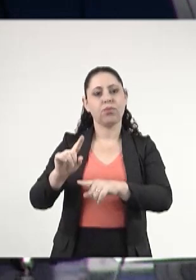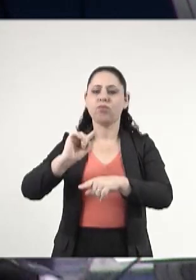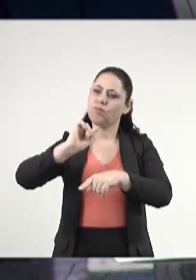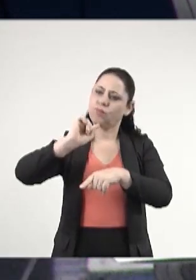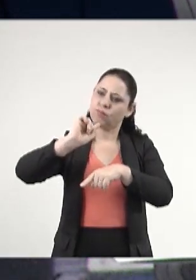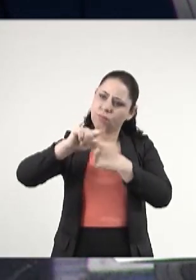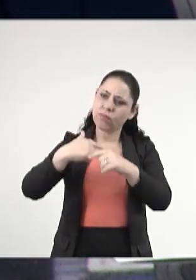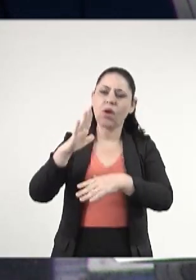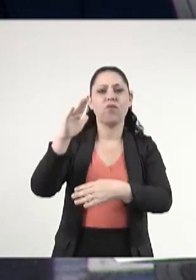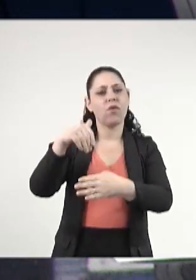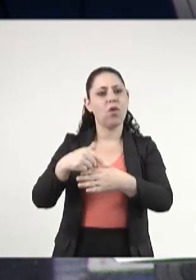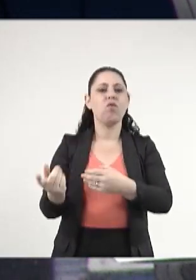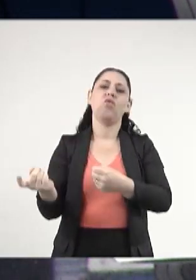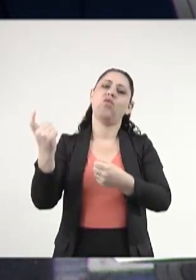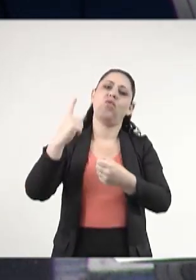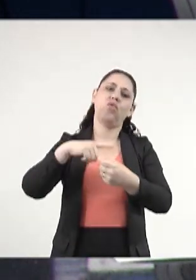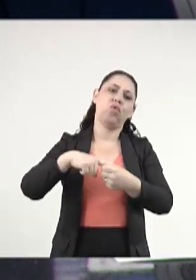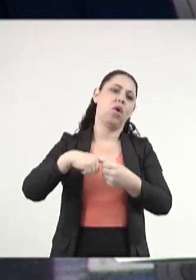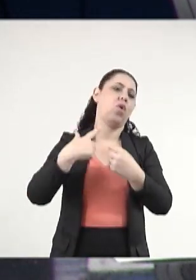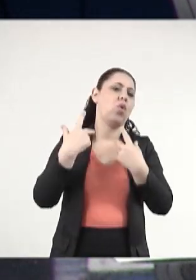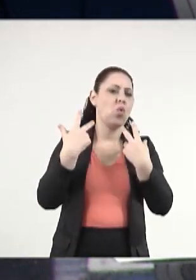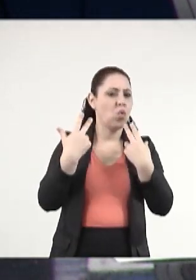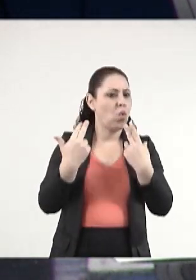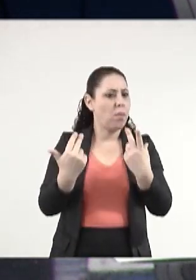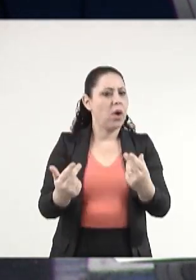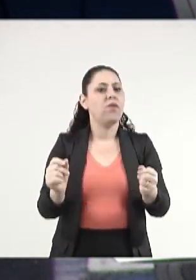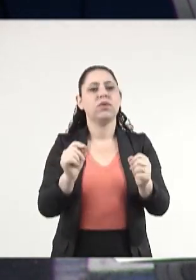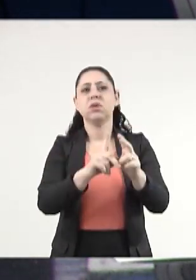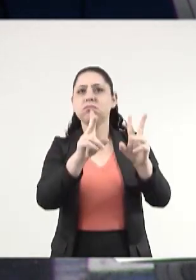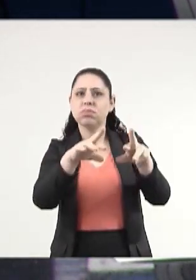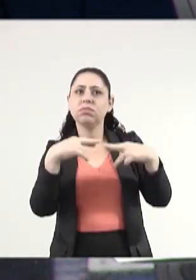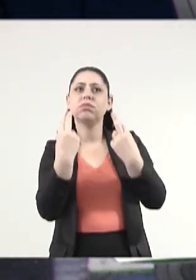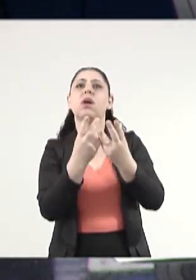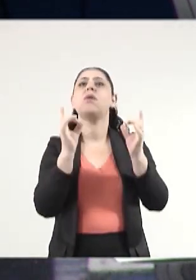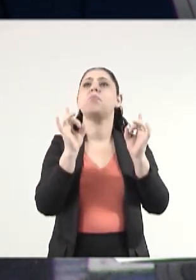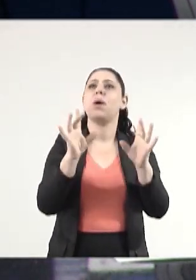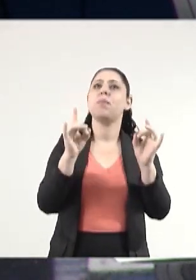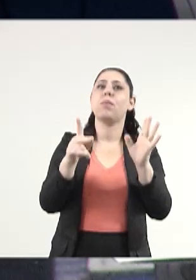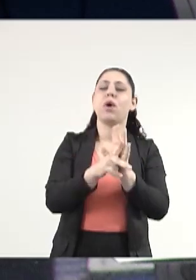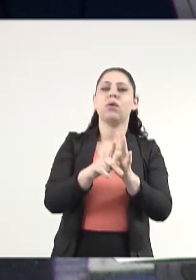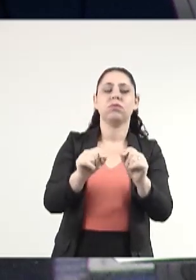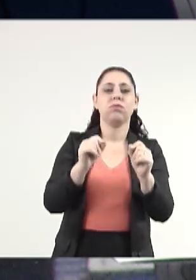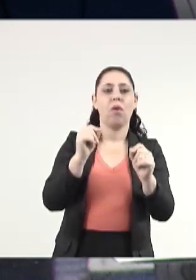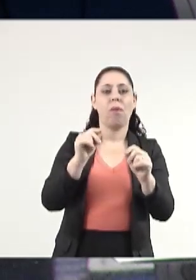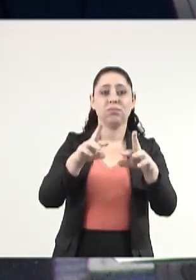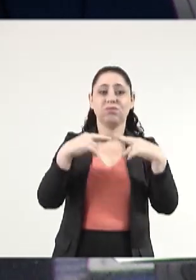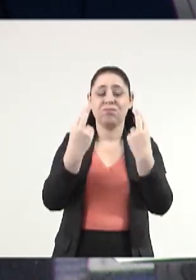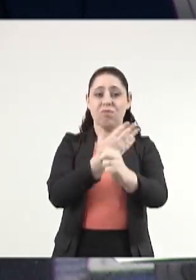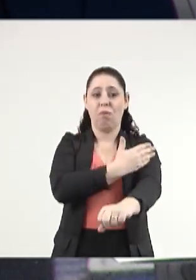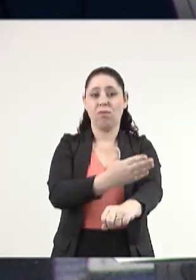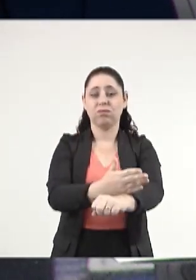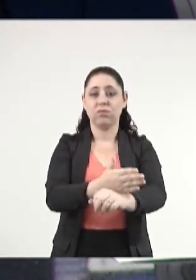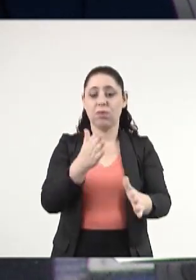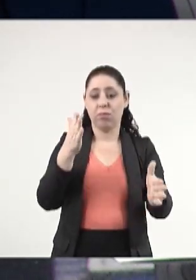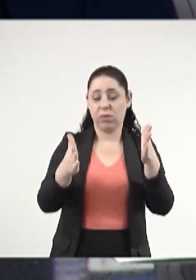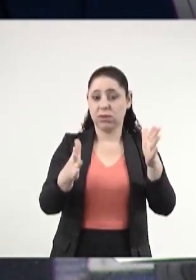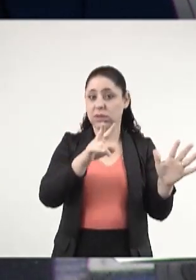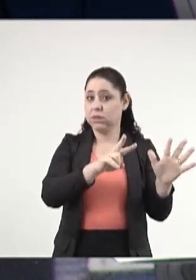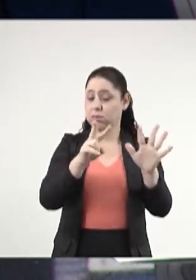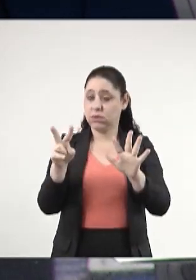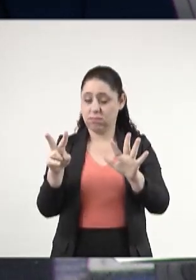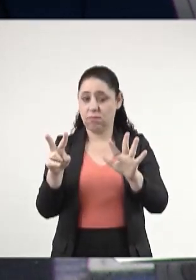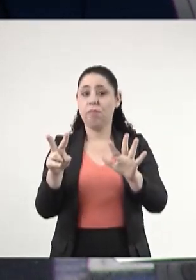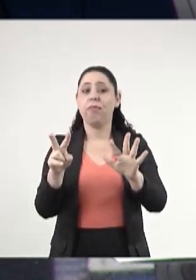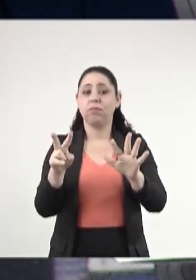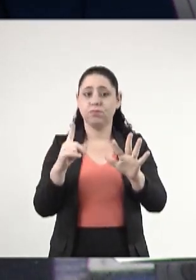aí depois da eleição a gente pode voltar com carga, fazer sessão extraordinária, mas a gente dispensar a sessão da semana da eleição.